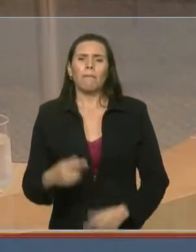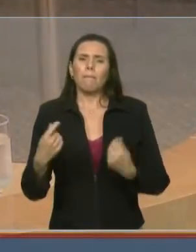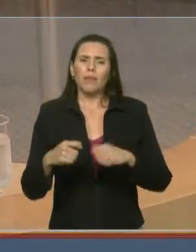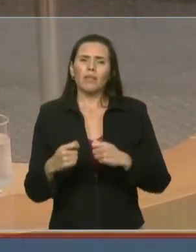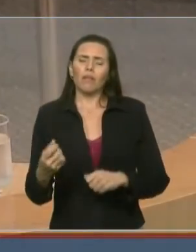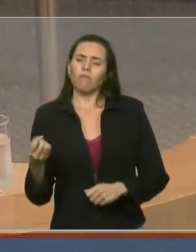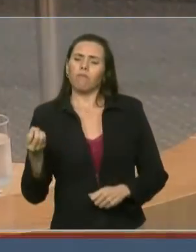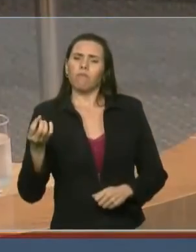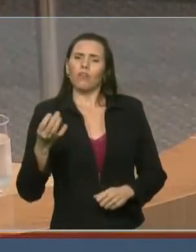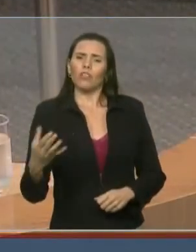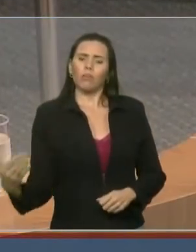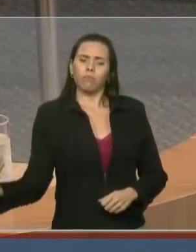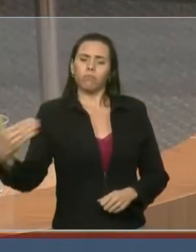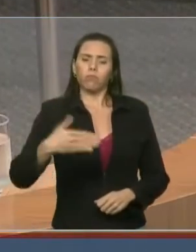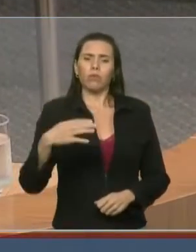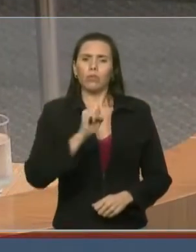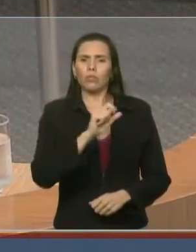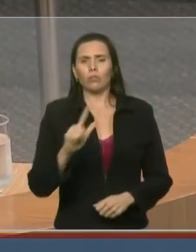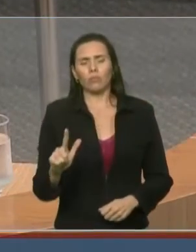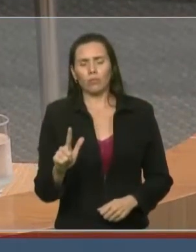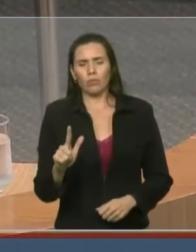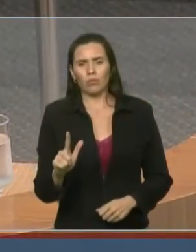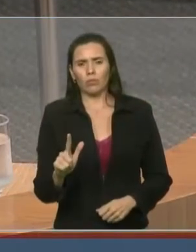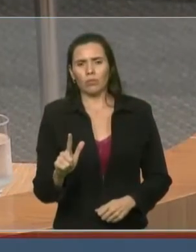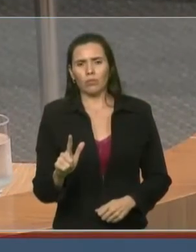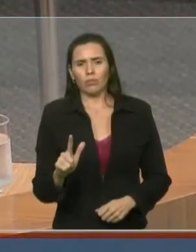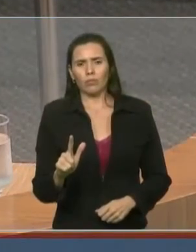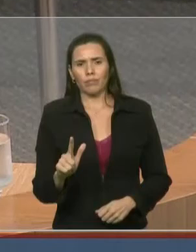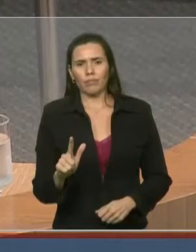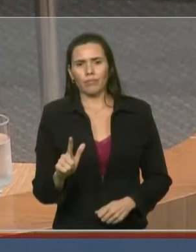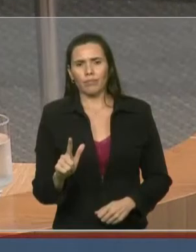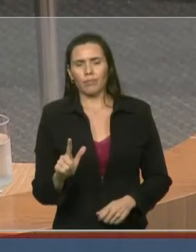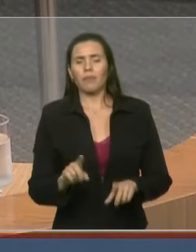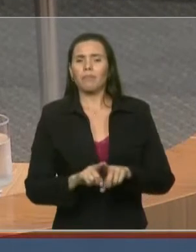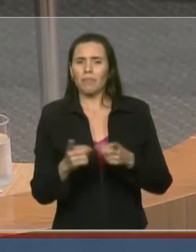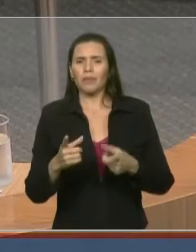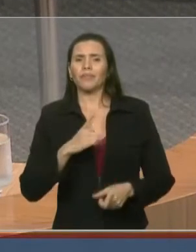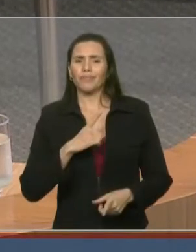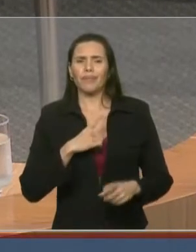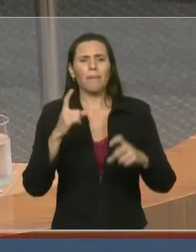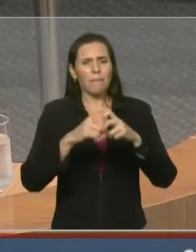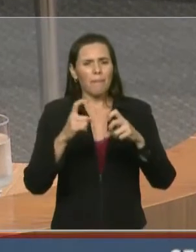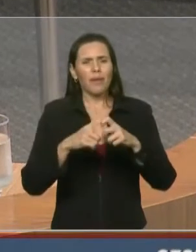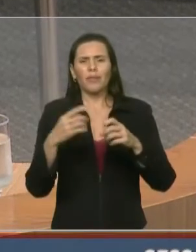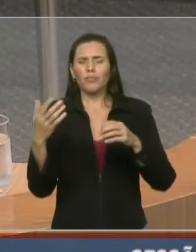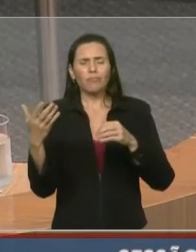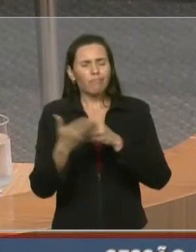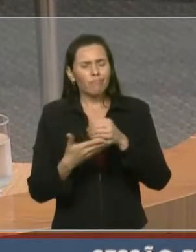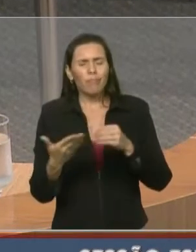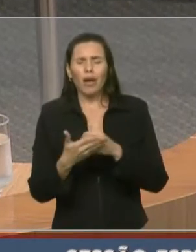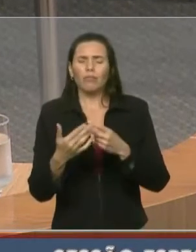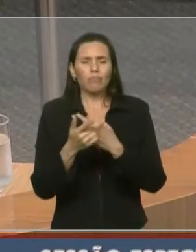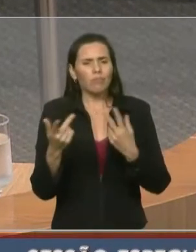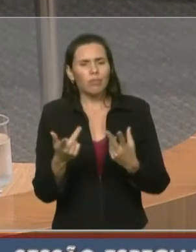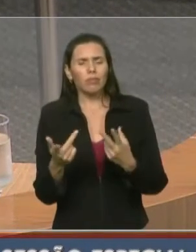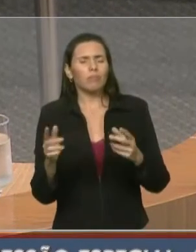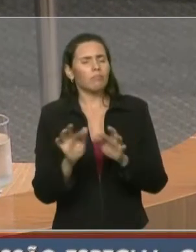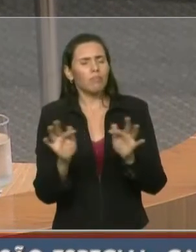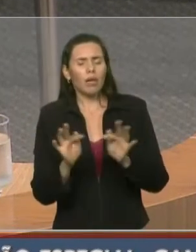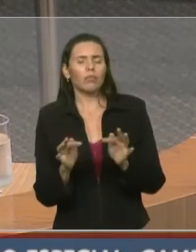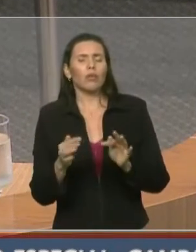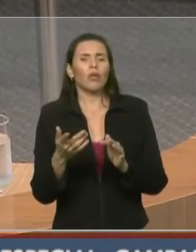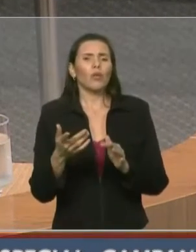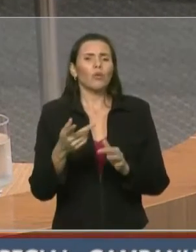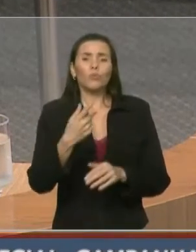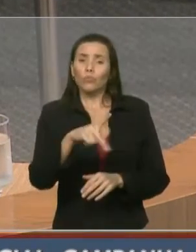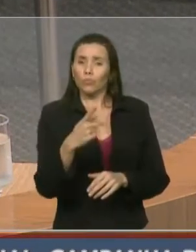vizinhas, ou na capital do estado, ou no aeroporto, mas que tenha acesso aos serviços essenciais de saúde. O segundo que eu diria que é a